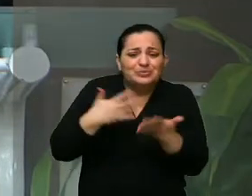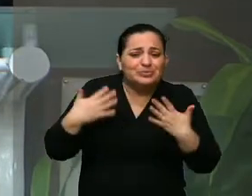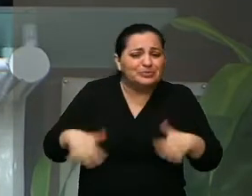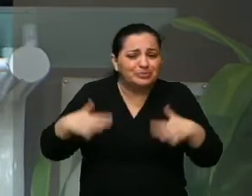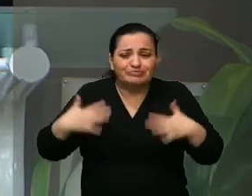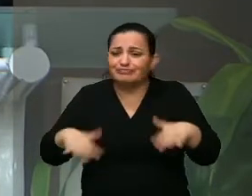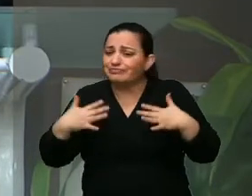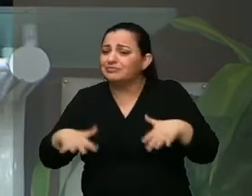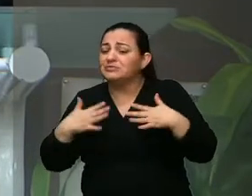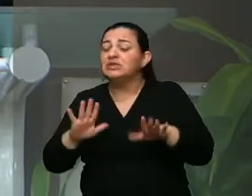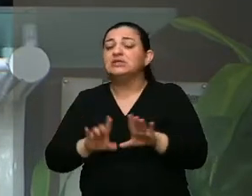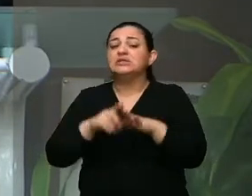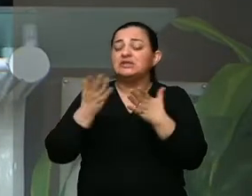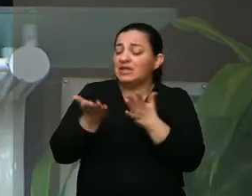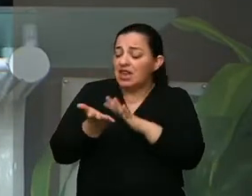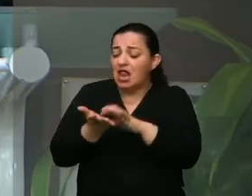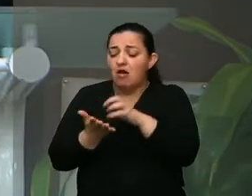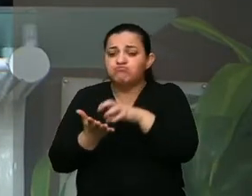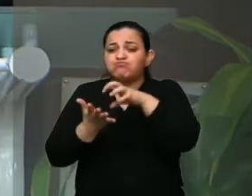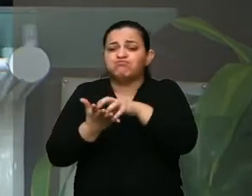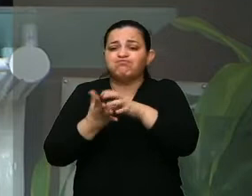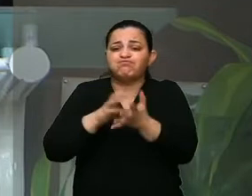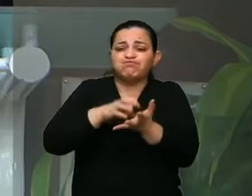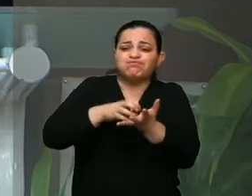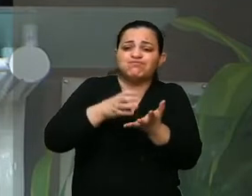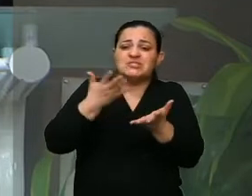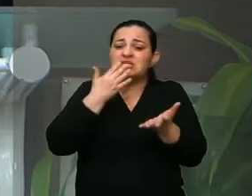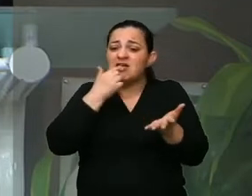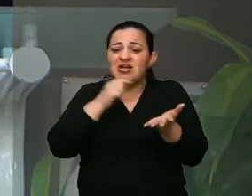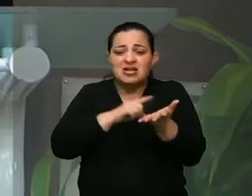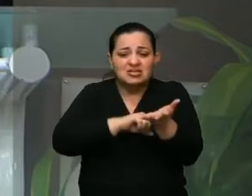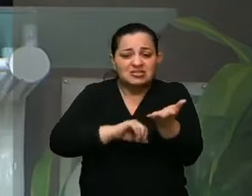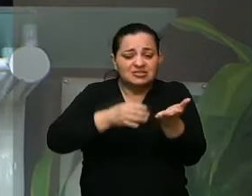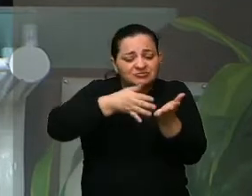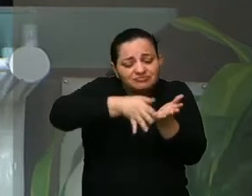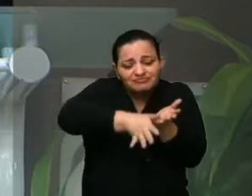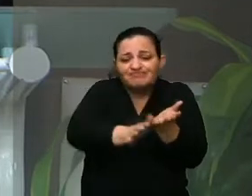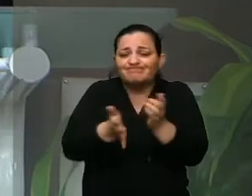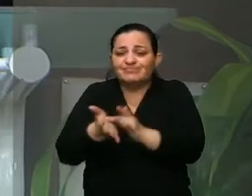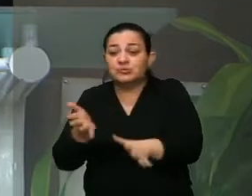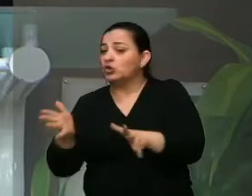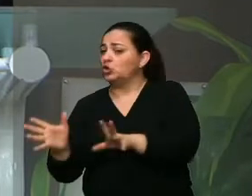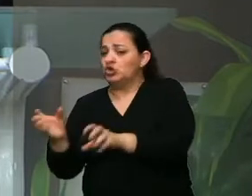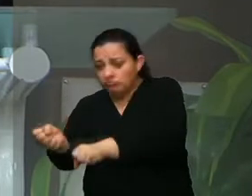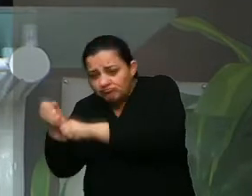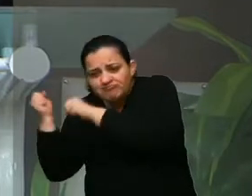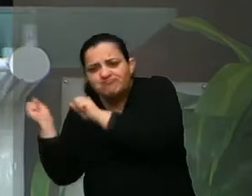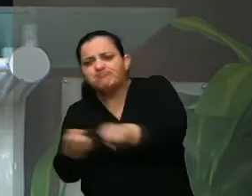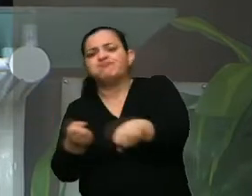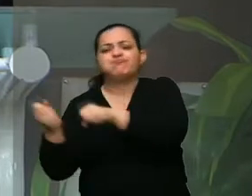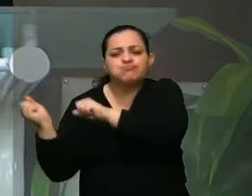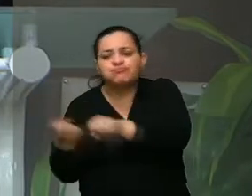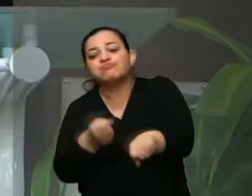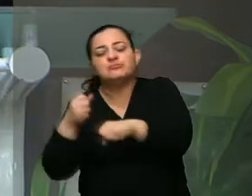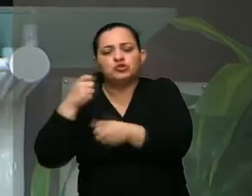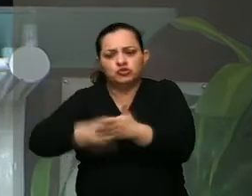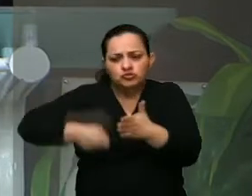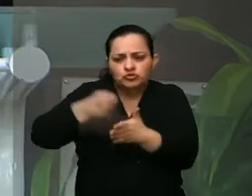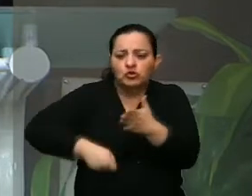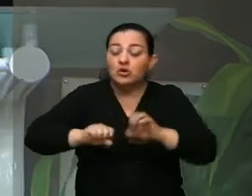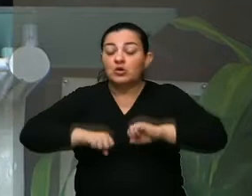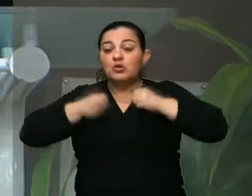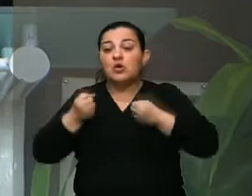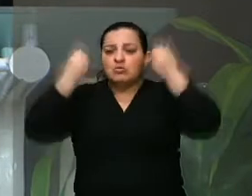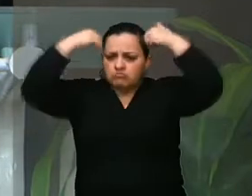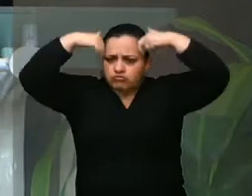mas um pouco as bolhas estouraram começou a sair sangue e ele não soltou e o filho